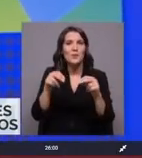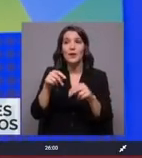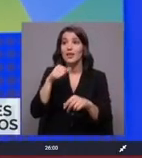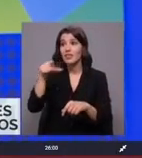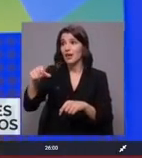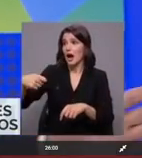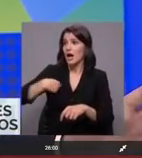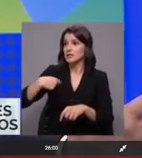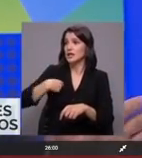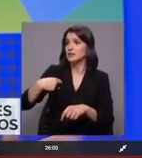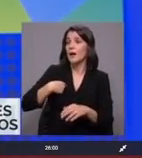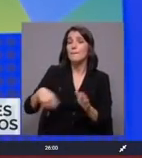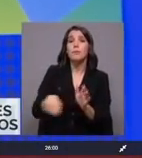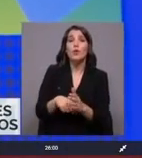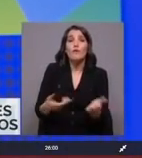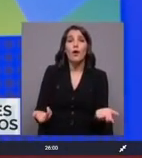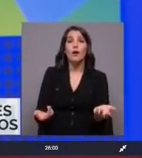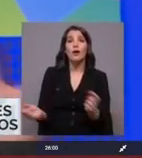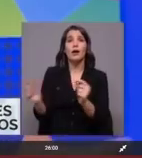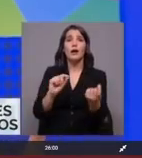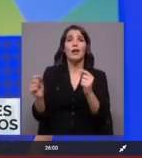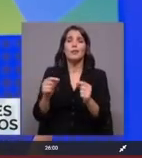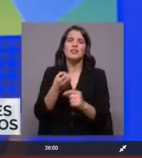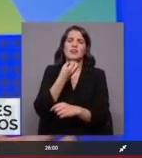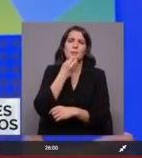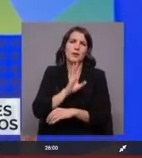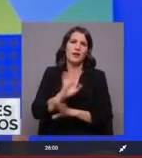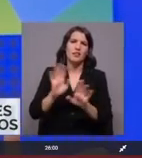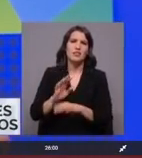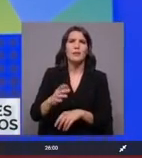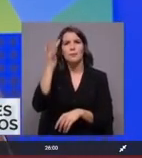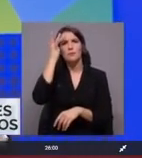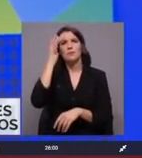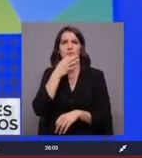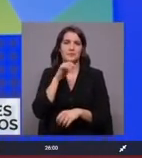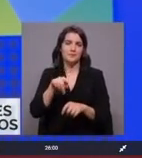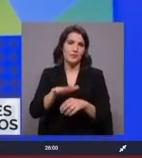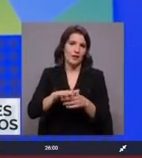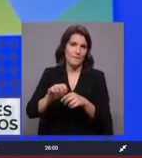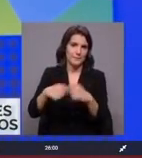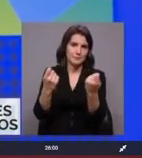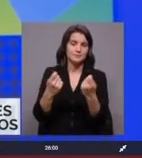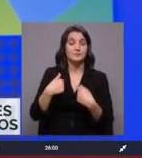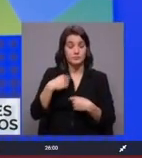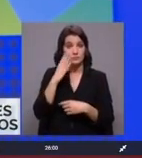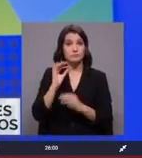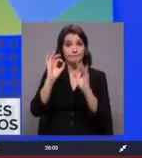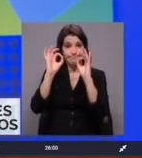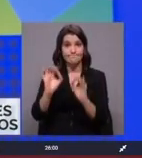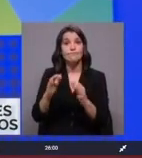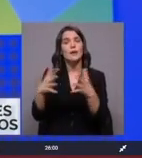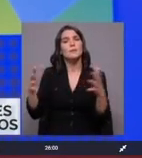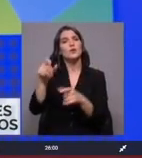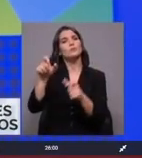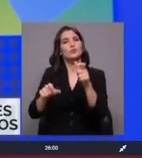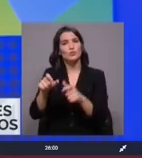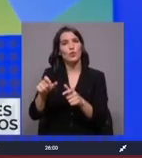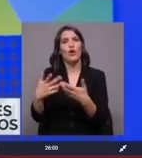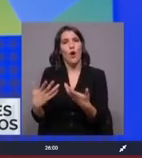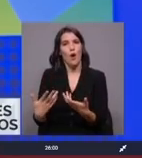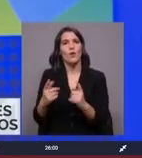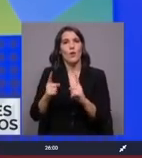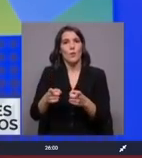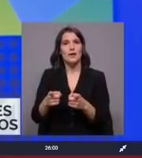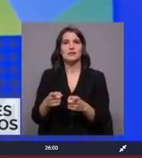quando provocam sobre isso acho que é uma discussão perdida porque a maneira mais fácil de falar no espectro partidário Mas o que eu acho que verdadeiramente é que a maior parte das pessoas tão entrando